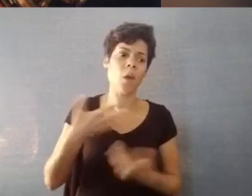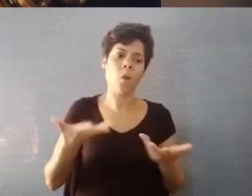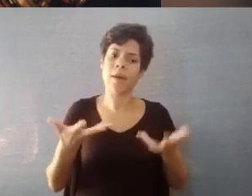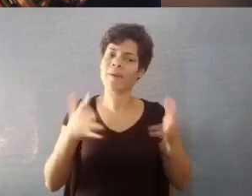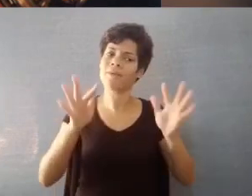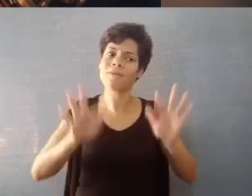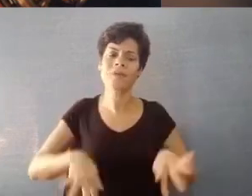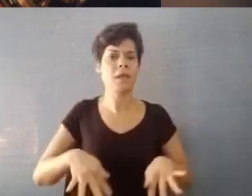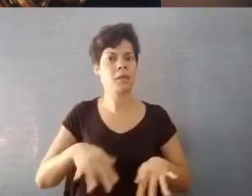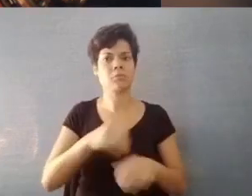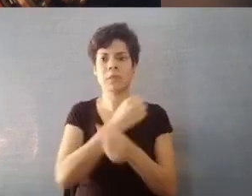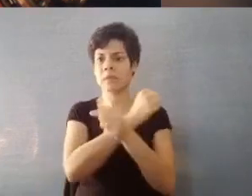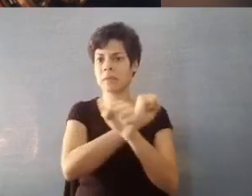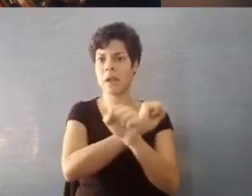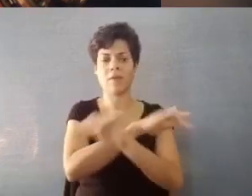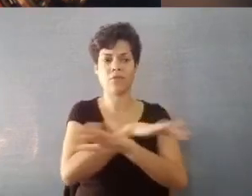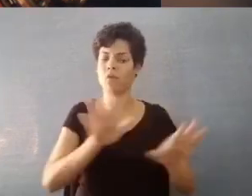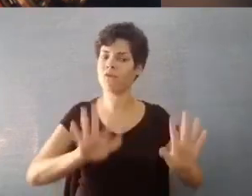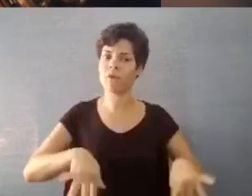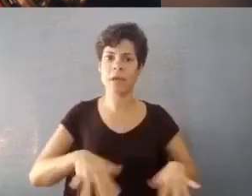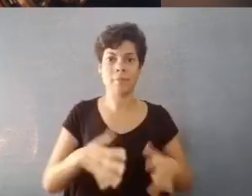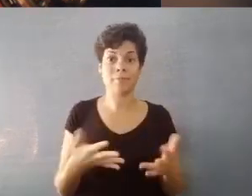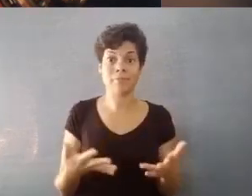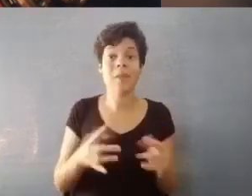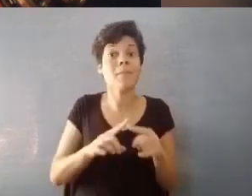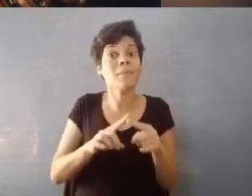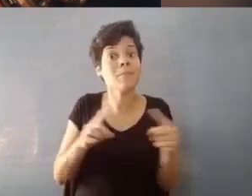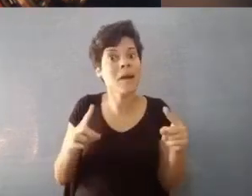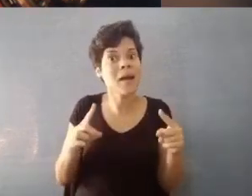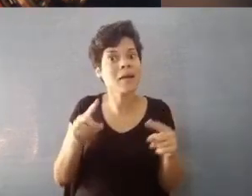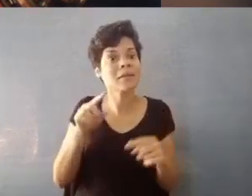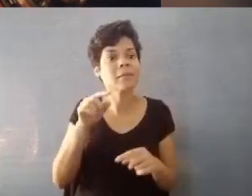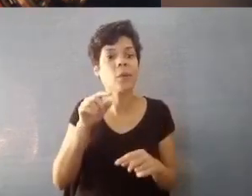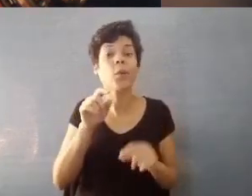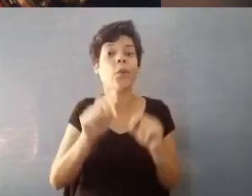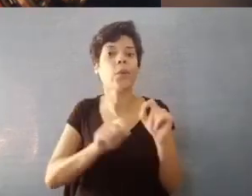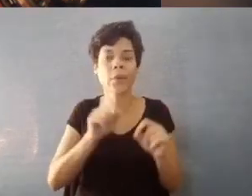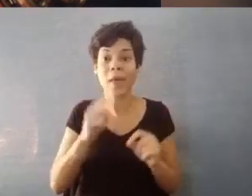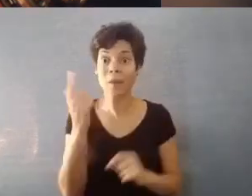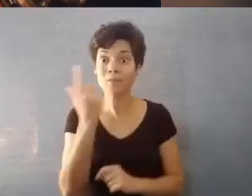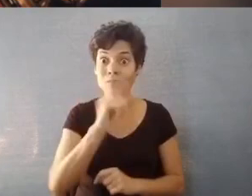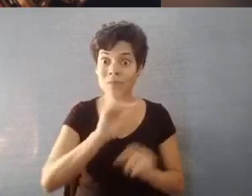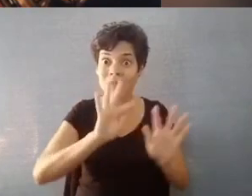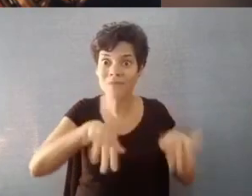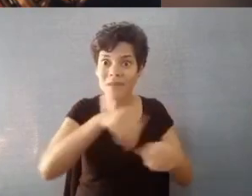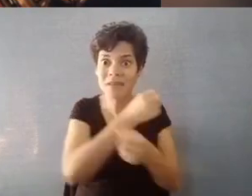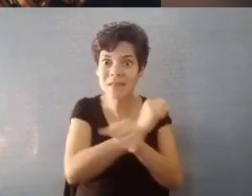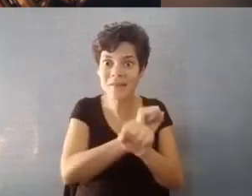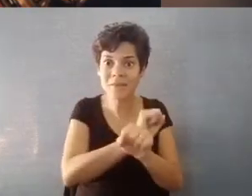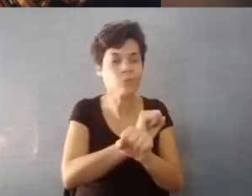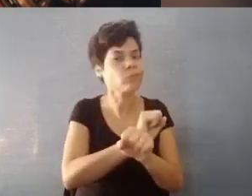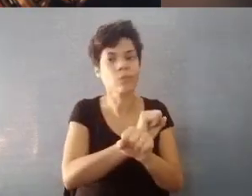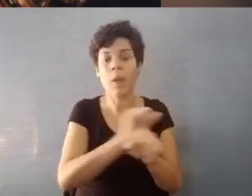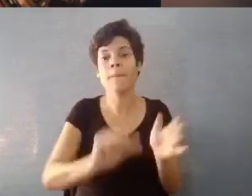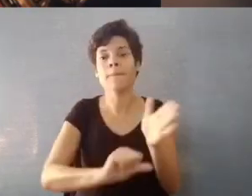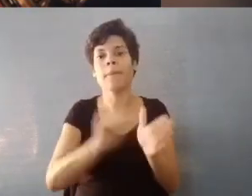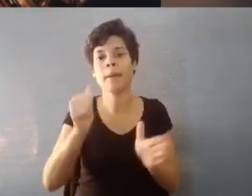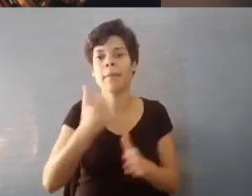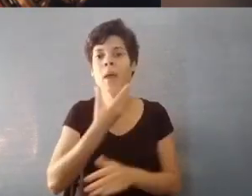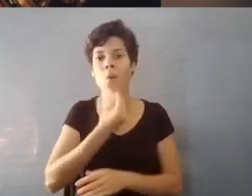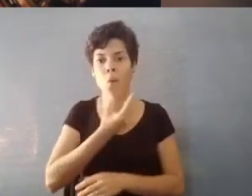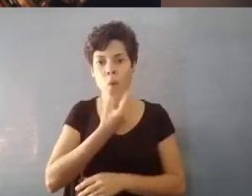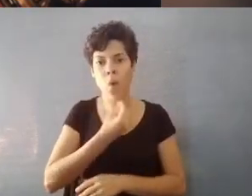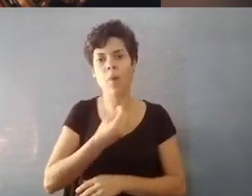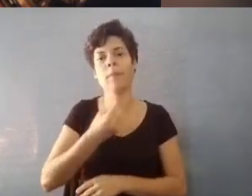escravidão. Mas isso só ocorreu um ano antes de Dom Pedro